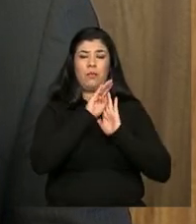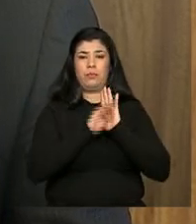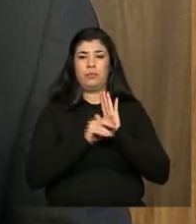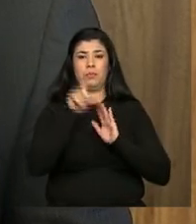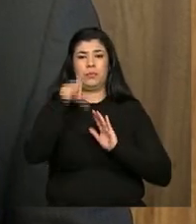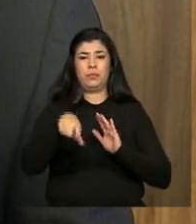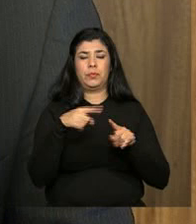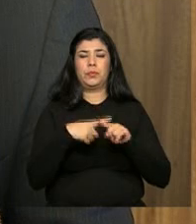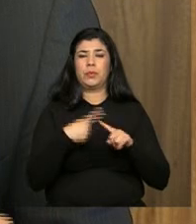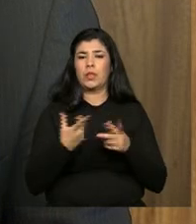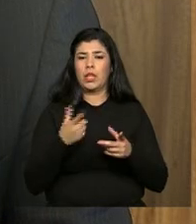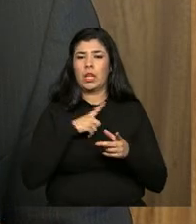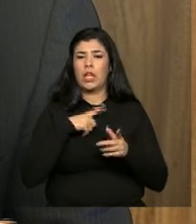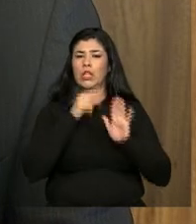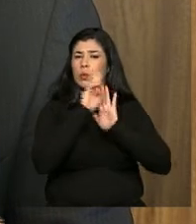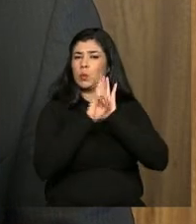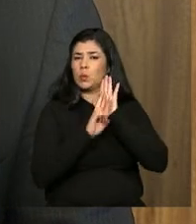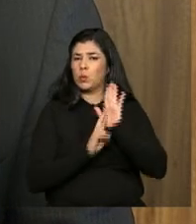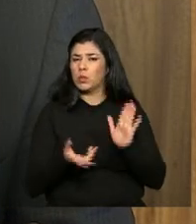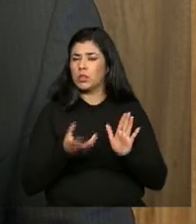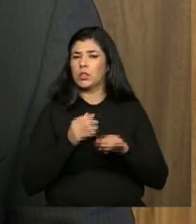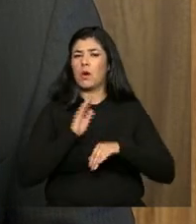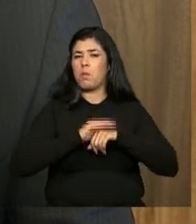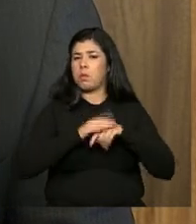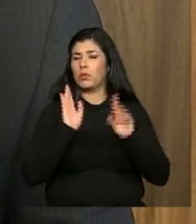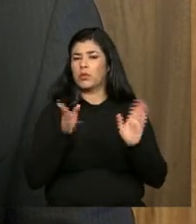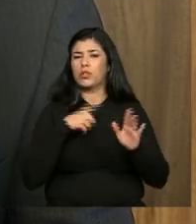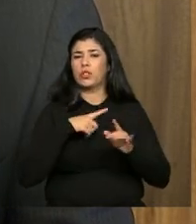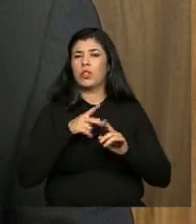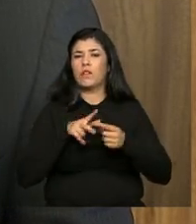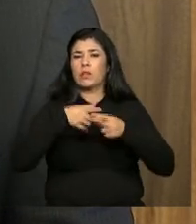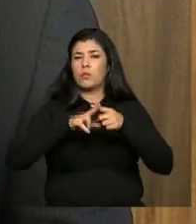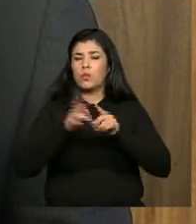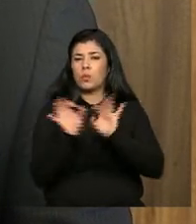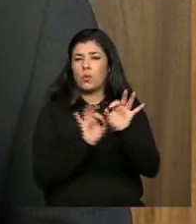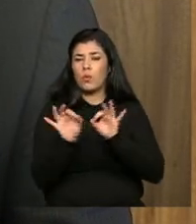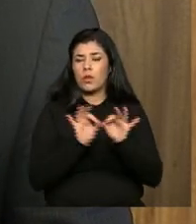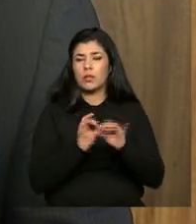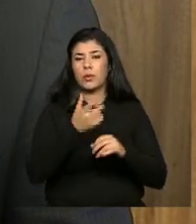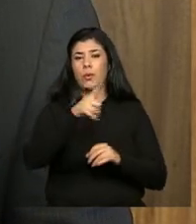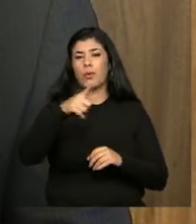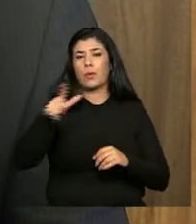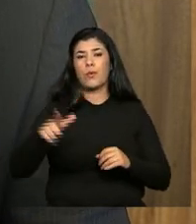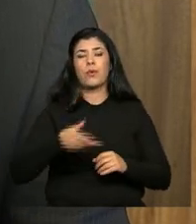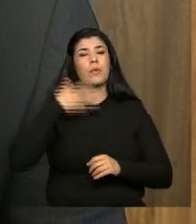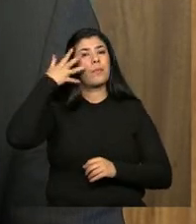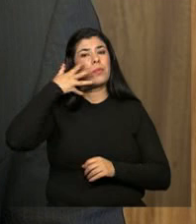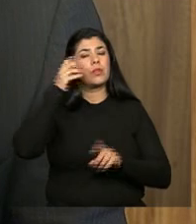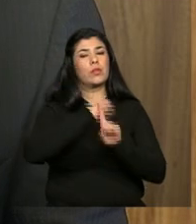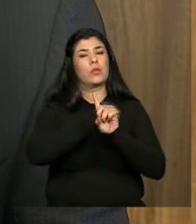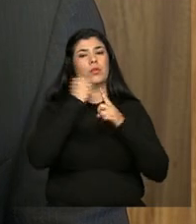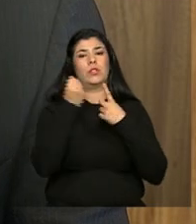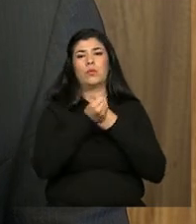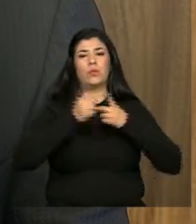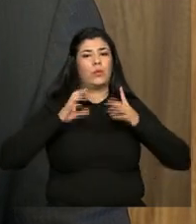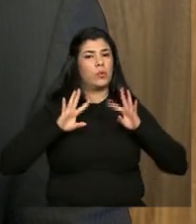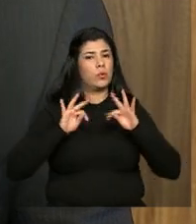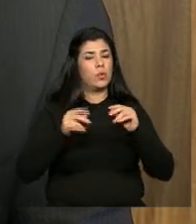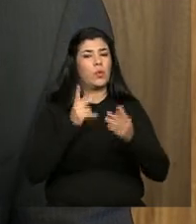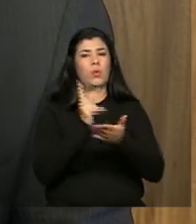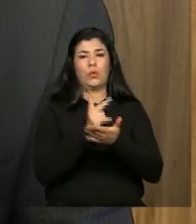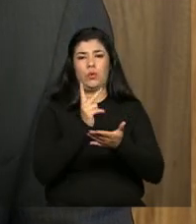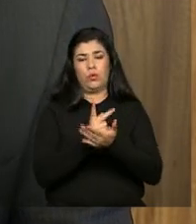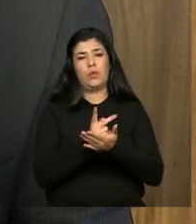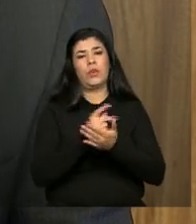ele é bem organizado ele automaticamente faz as correções agora em algumas outras políticas sociais de todas estão sendo